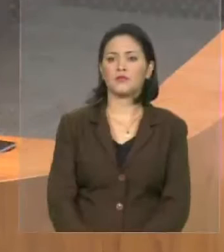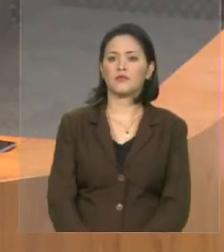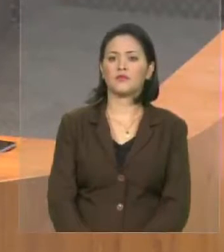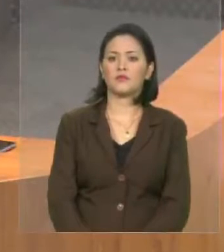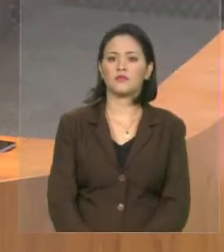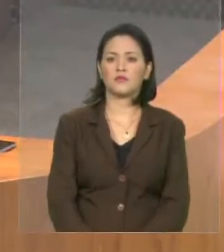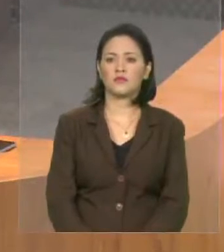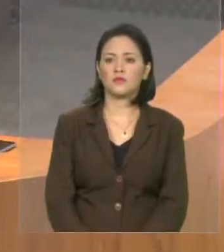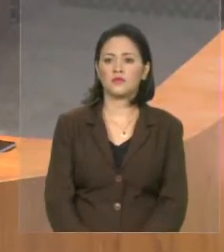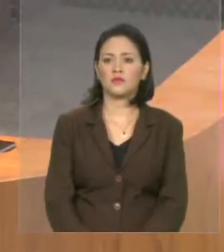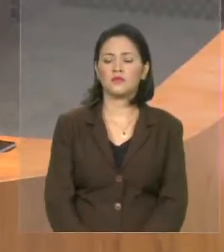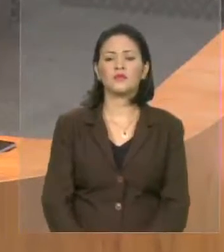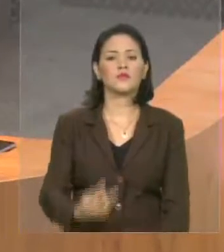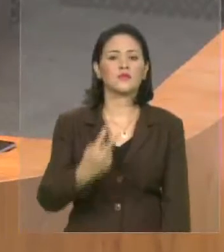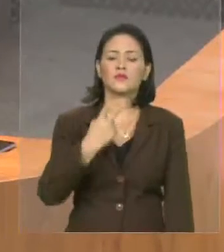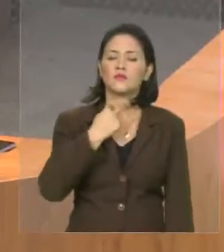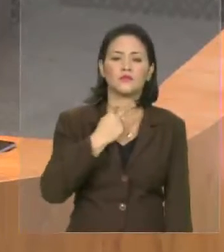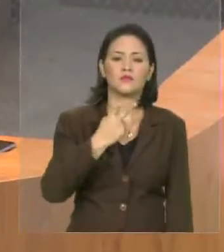do palácio